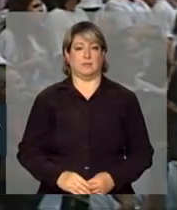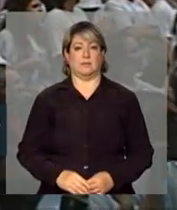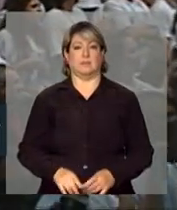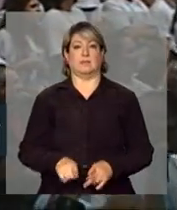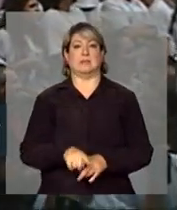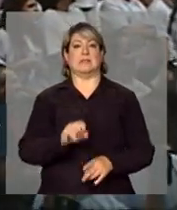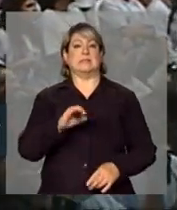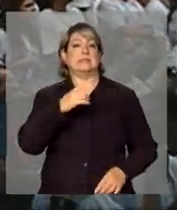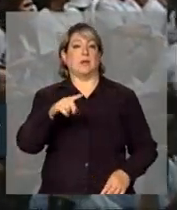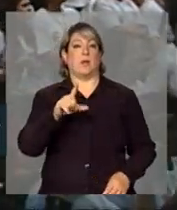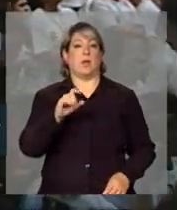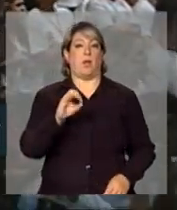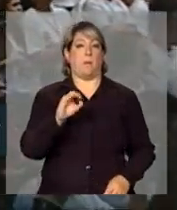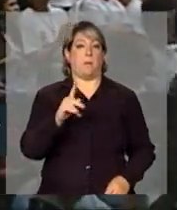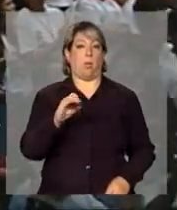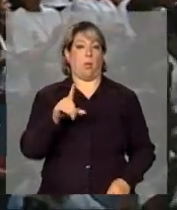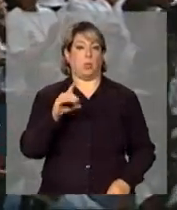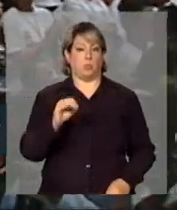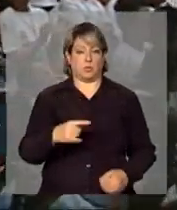São Leopoldo.